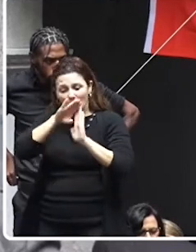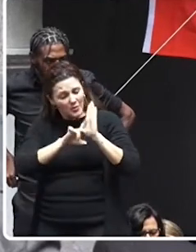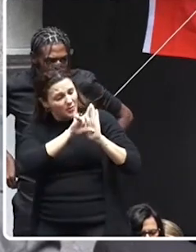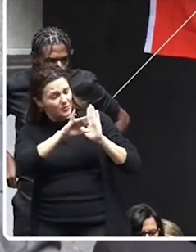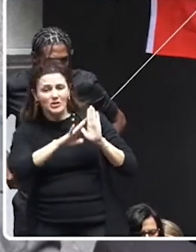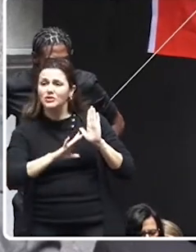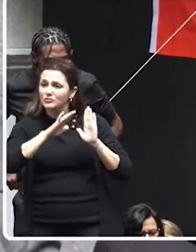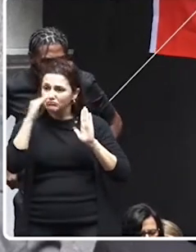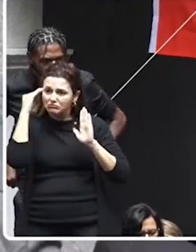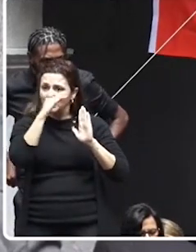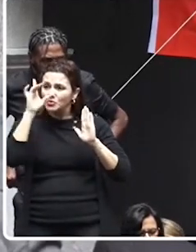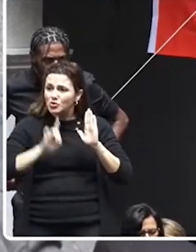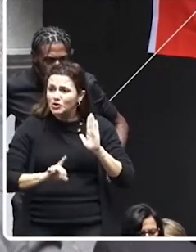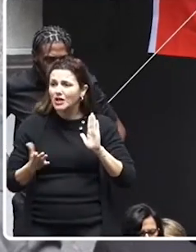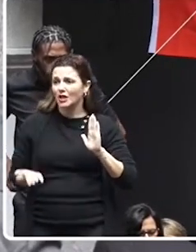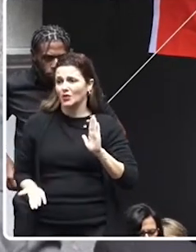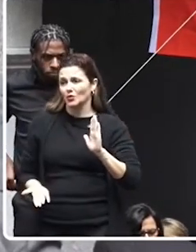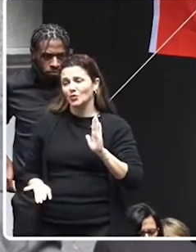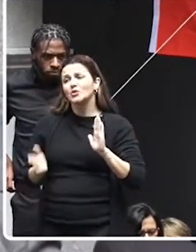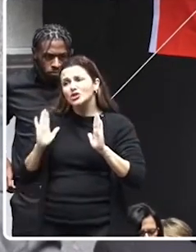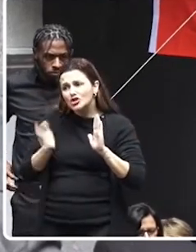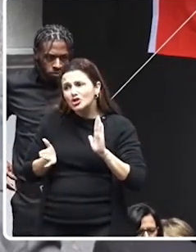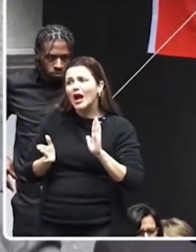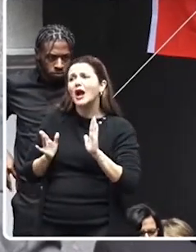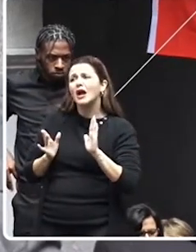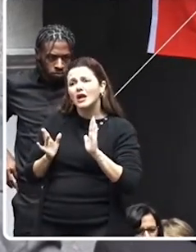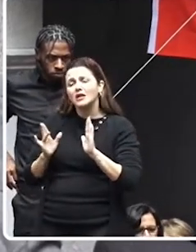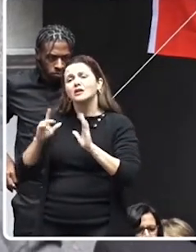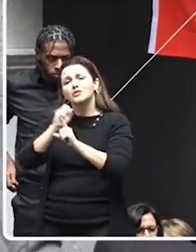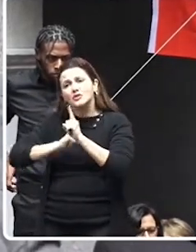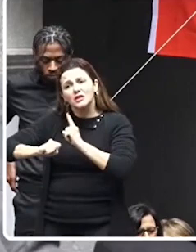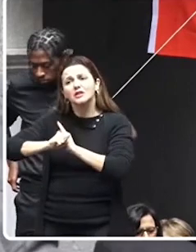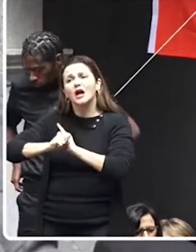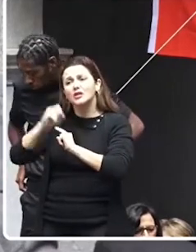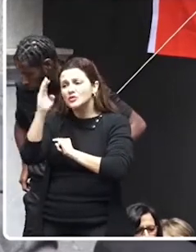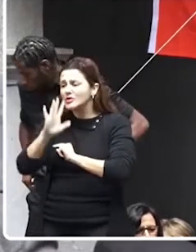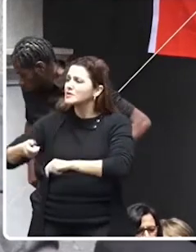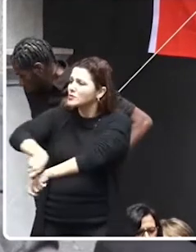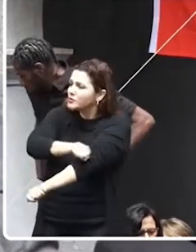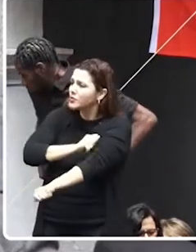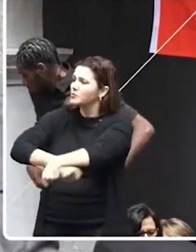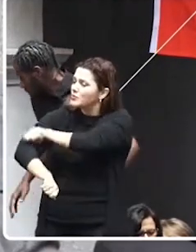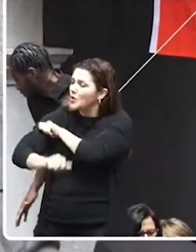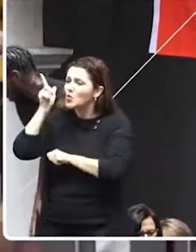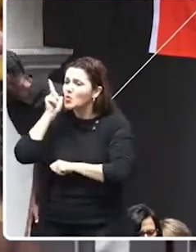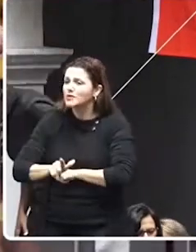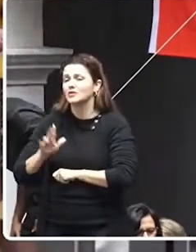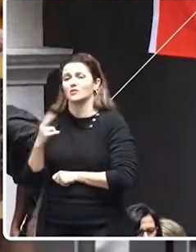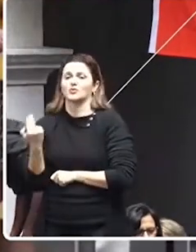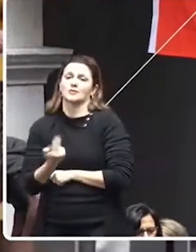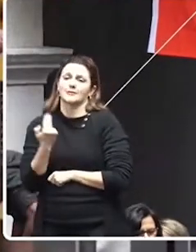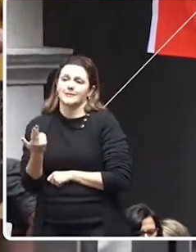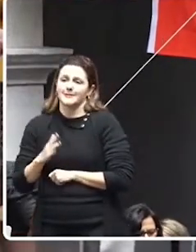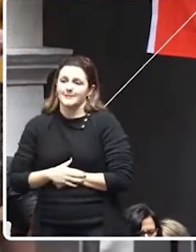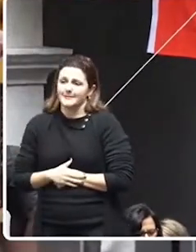de Direito tão duramente conquistados pela sociedade brasileira. São intoleráveis